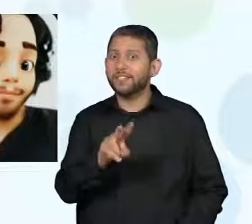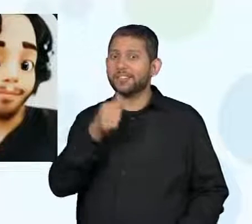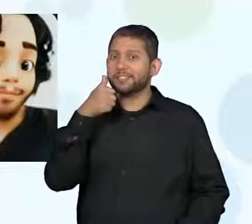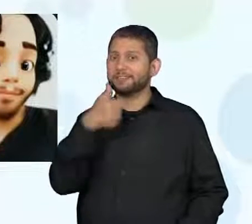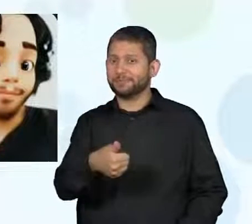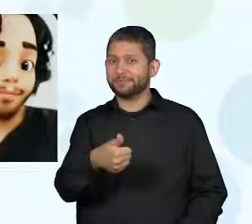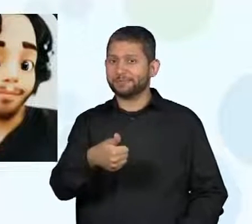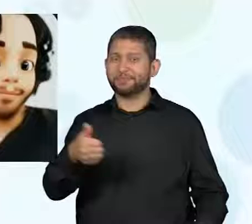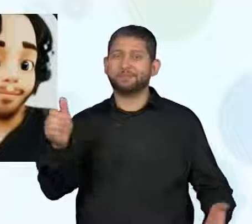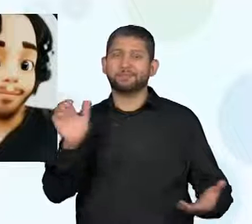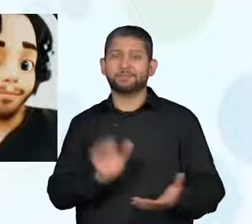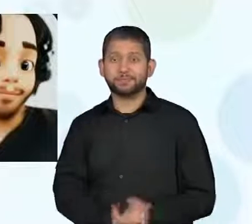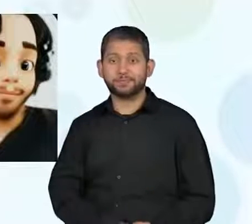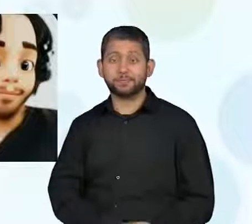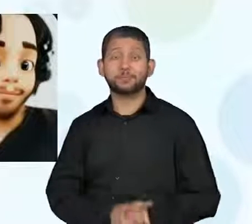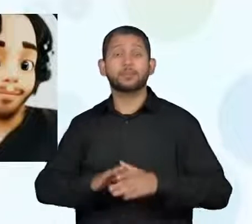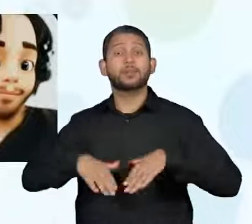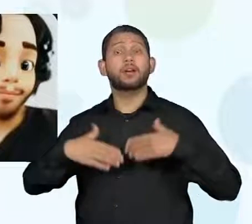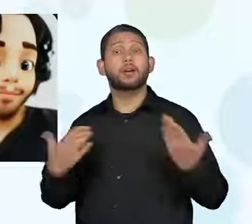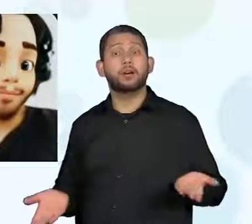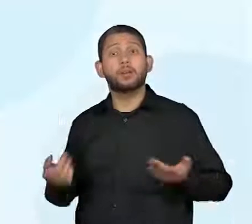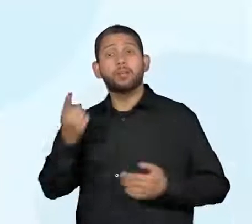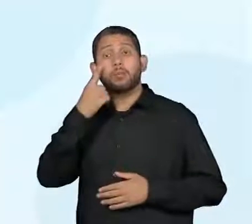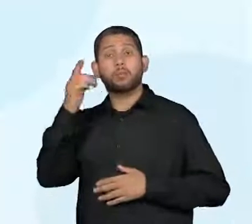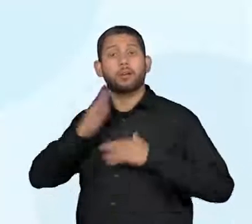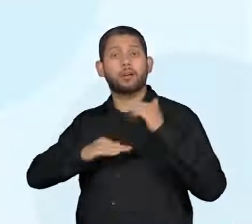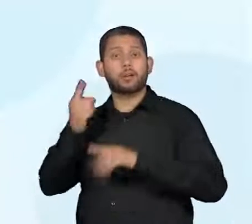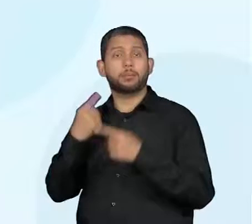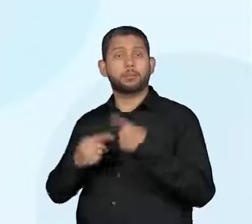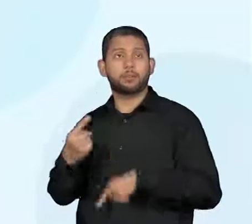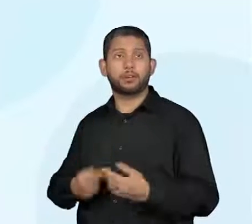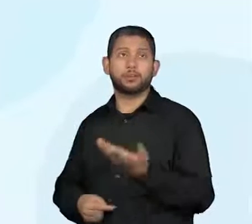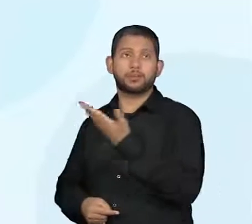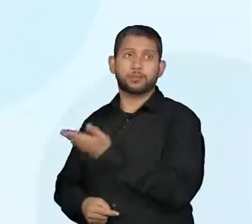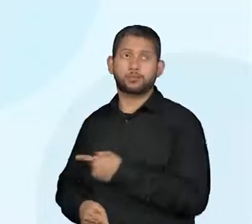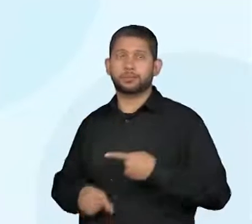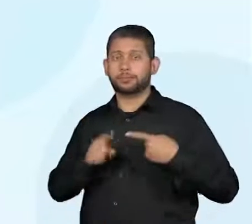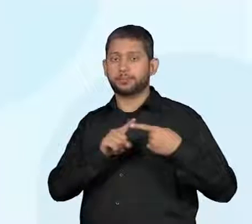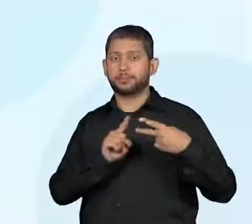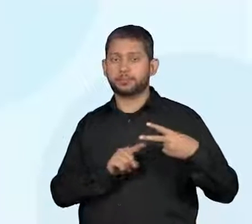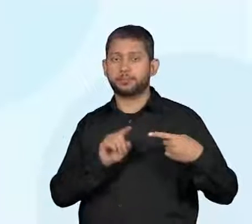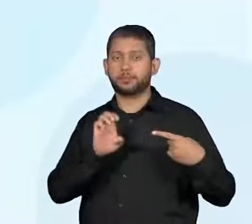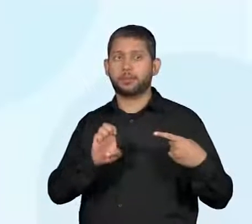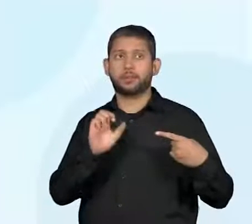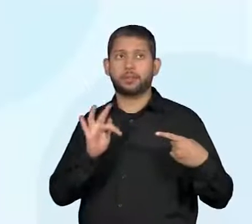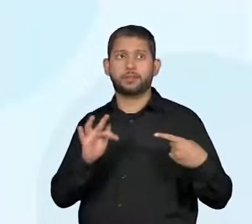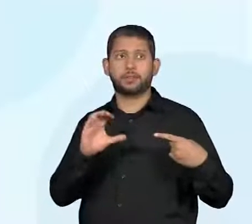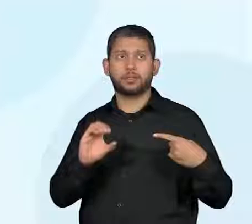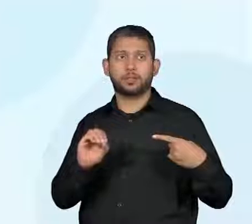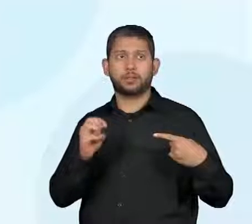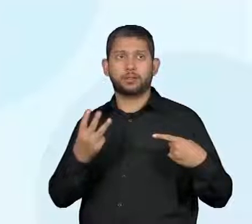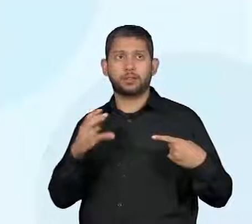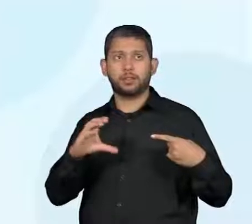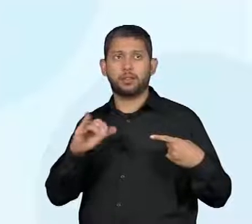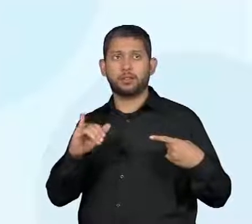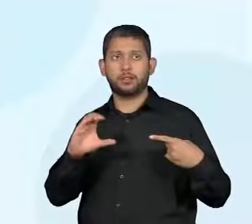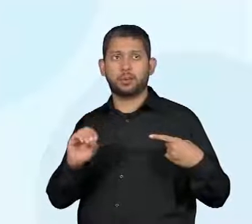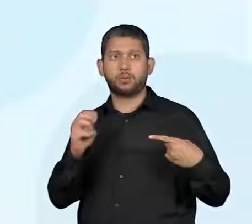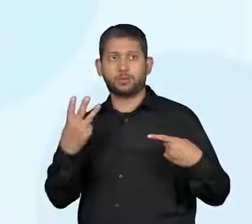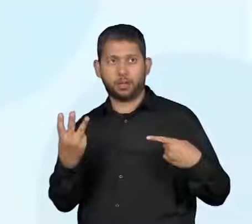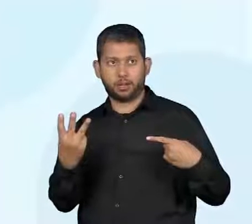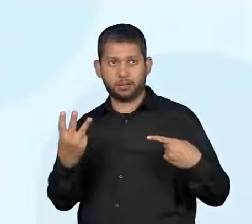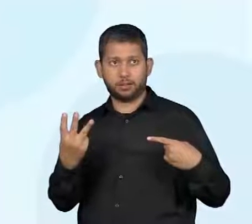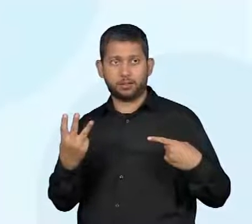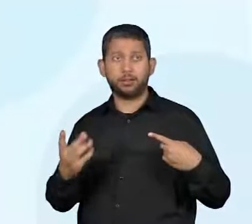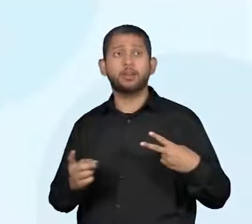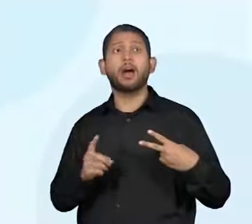bom? Vamos então pensar na habilidade de hoje, Pro? Sim, sim. Então, identificar e discutir hábitos